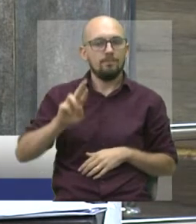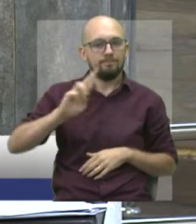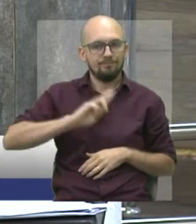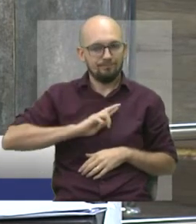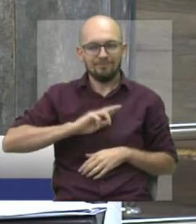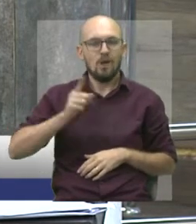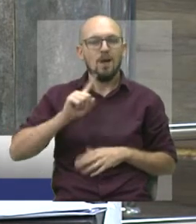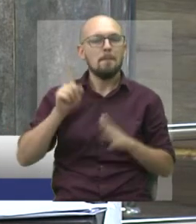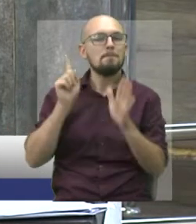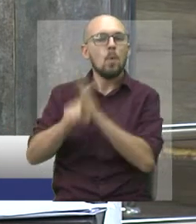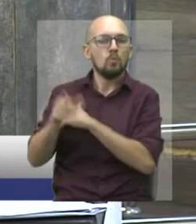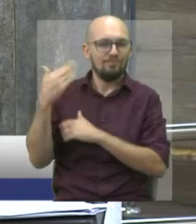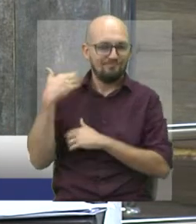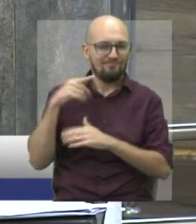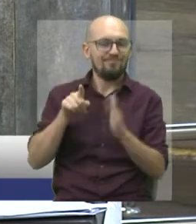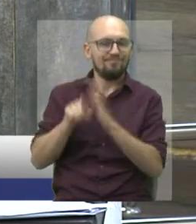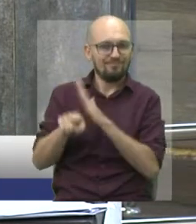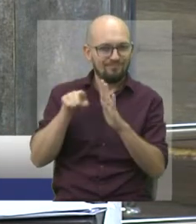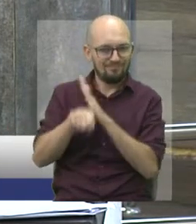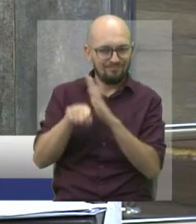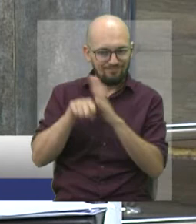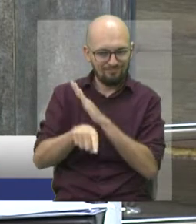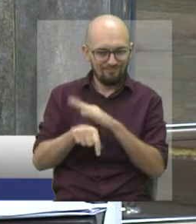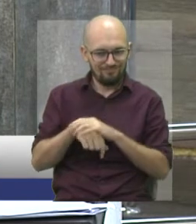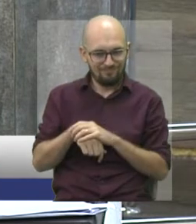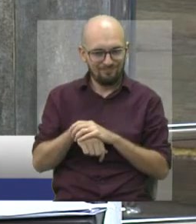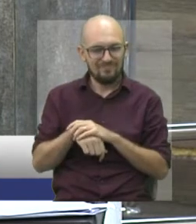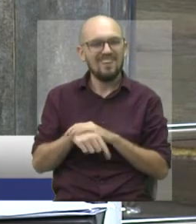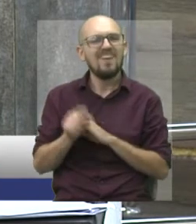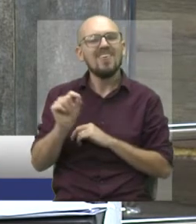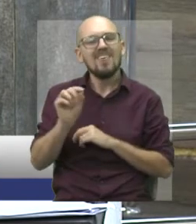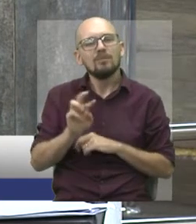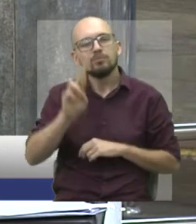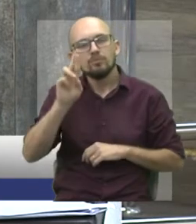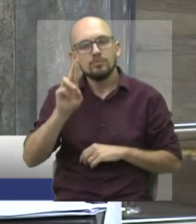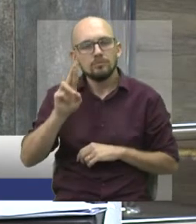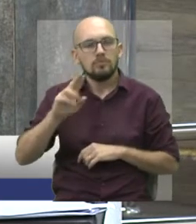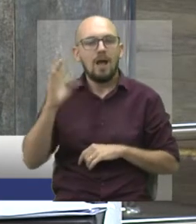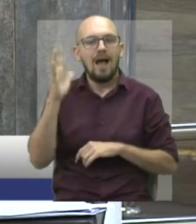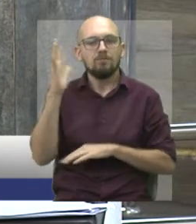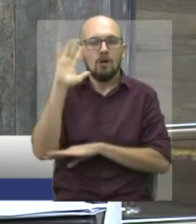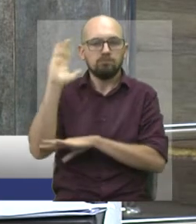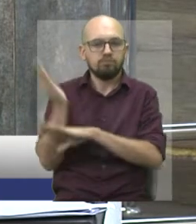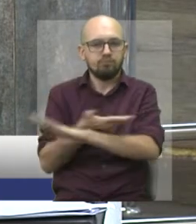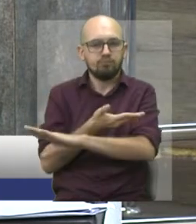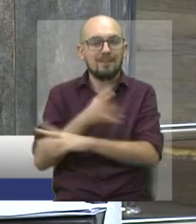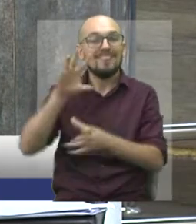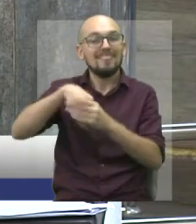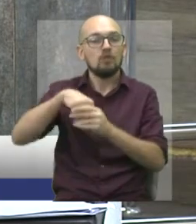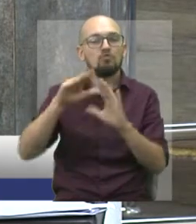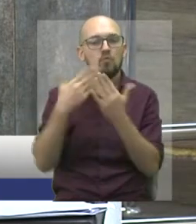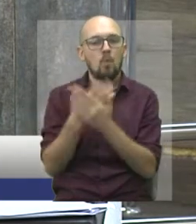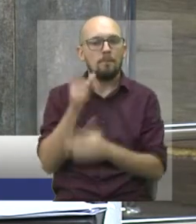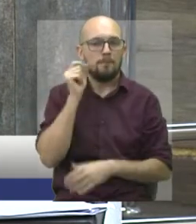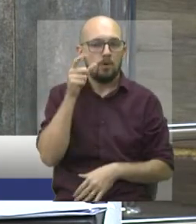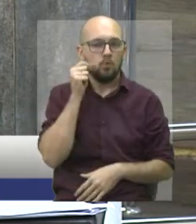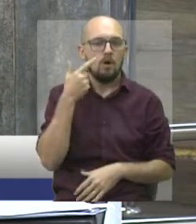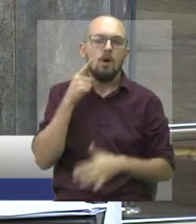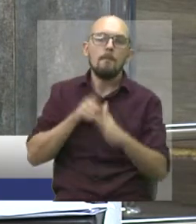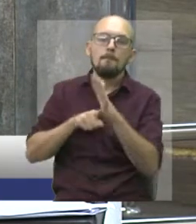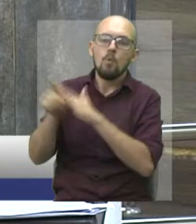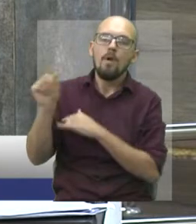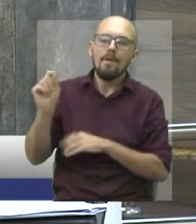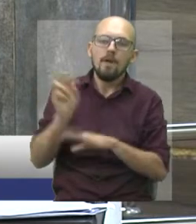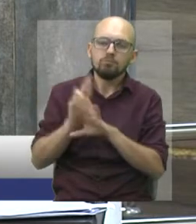As perguntas que nós fizemos aí, de quem é a responsabilidade para o corte da árvore dentro da escola Padre Salles?